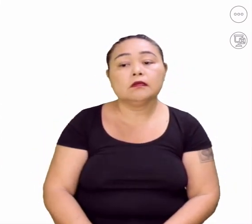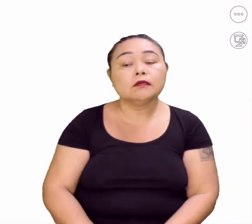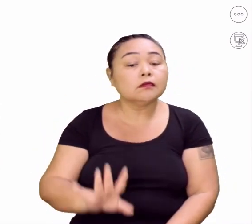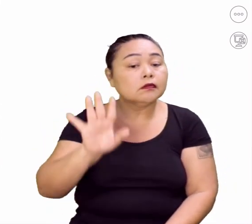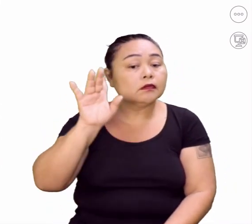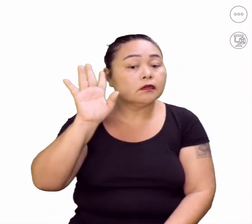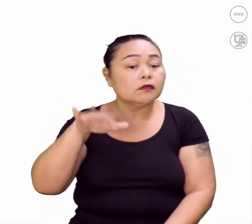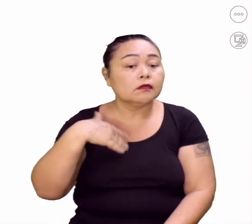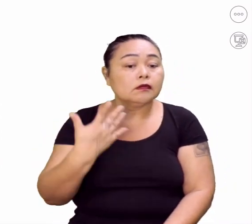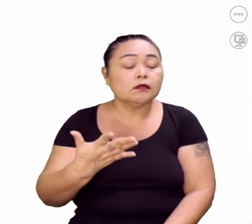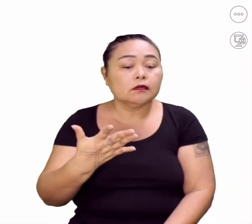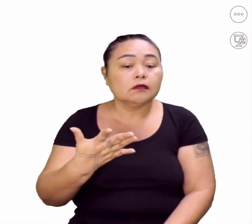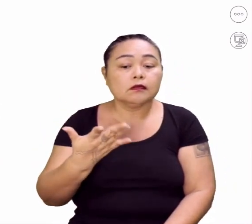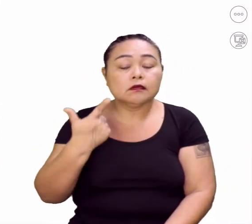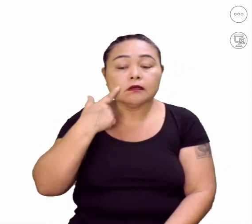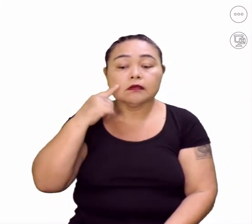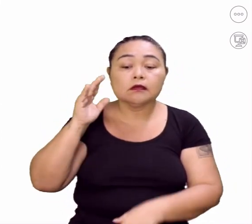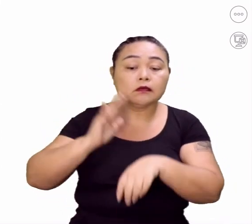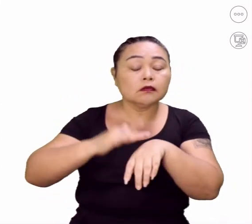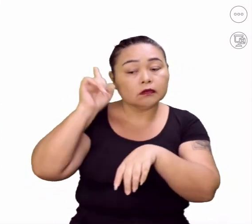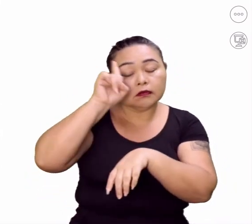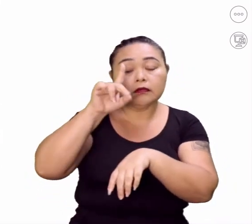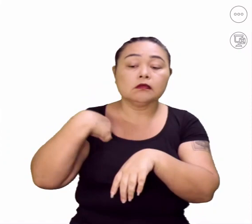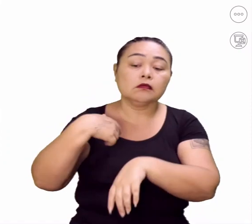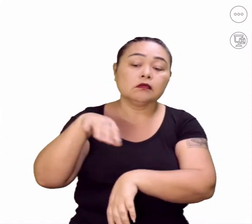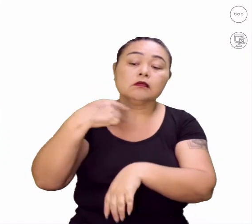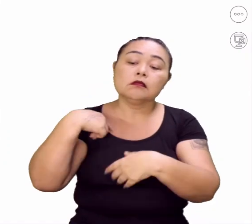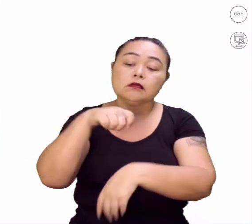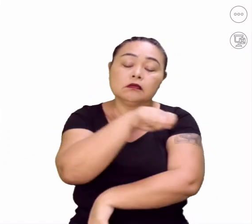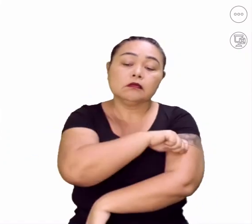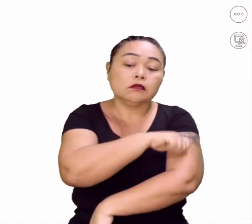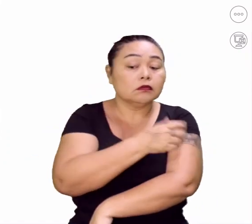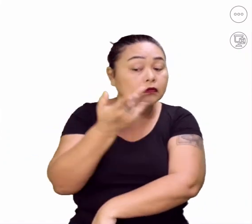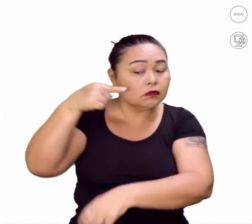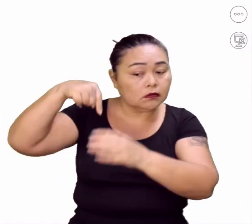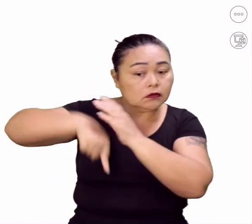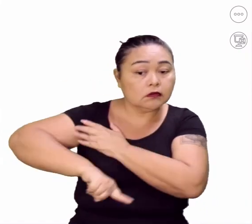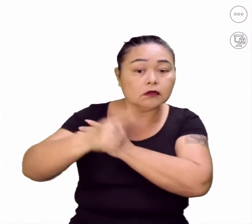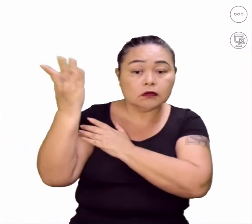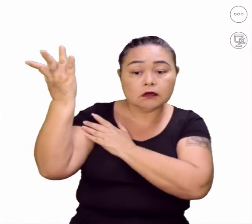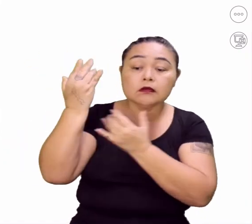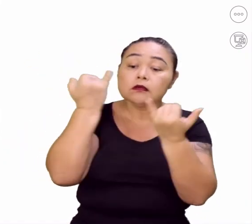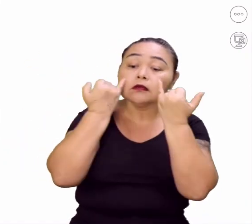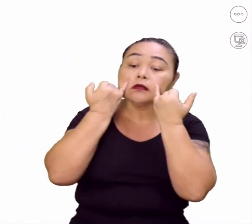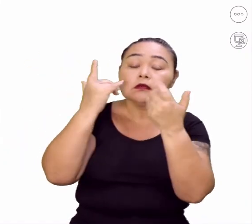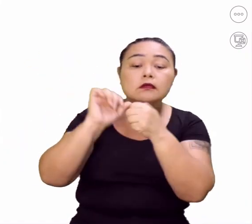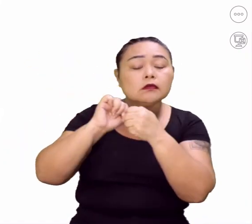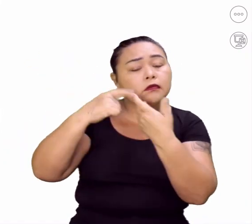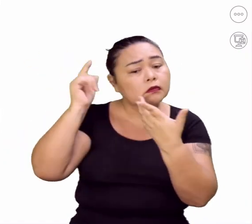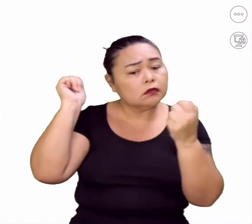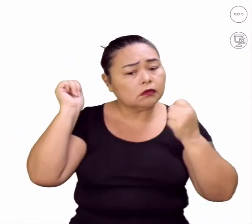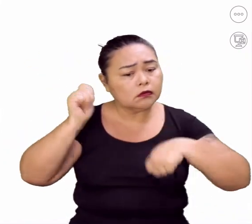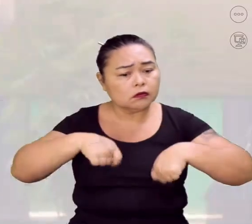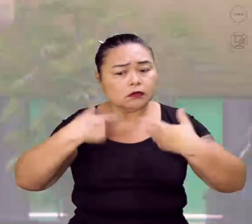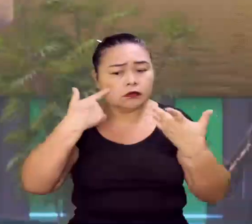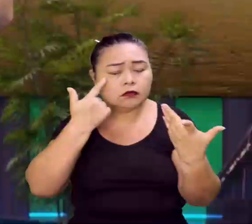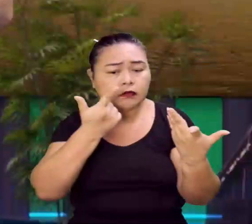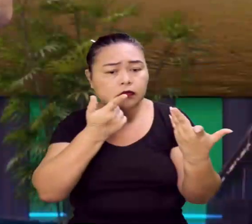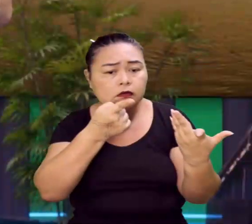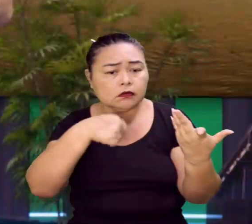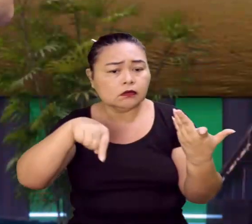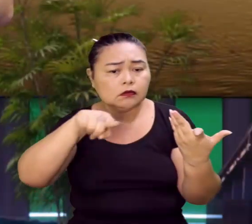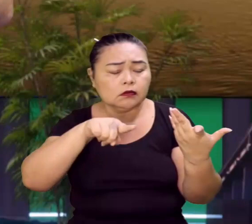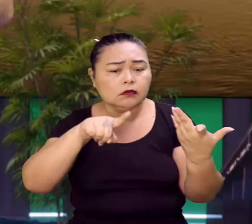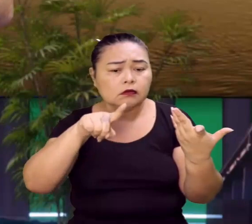digamos assim, mais complexo, né? Se o aluno quiser aprofundar, né? Exatamente. Mas com essas informações é o suficiente para